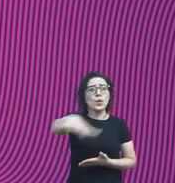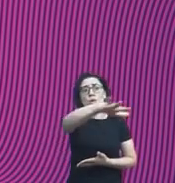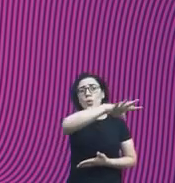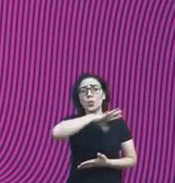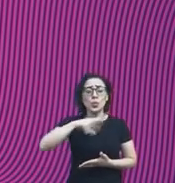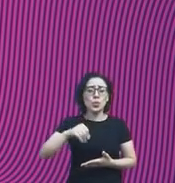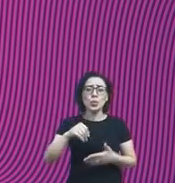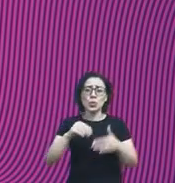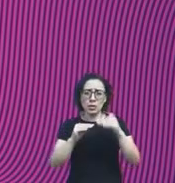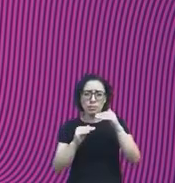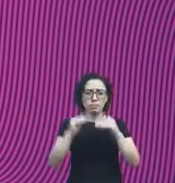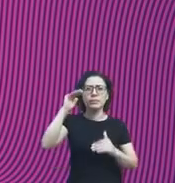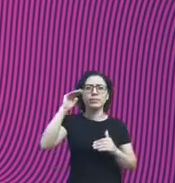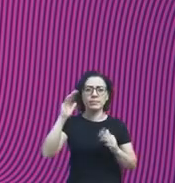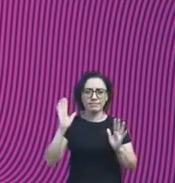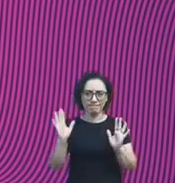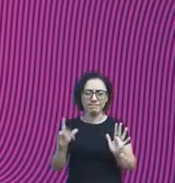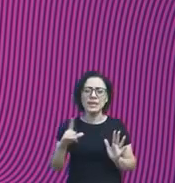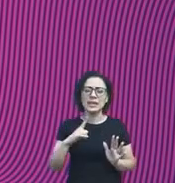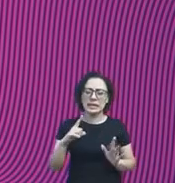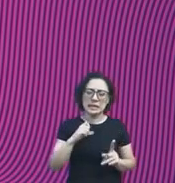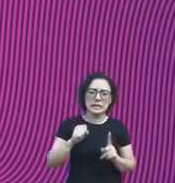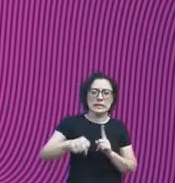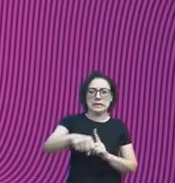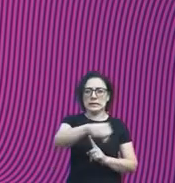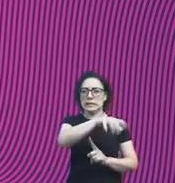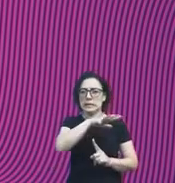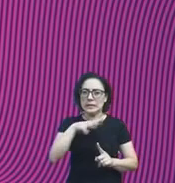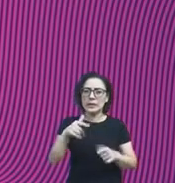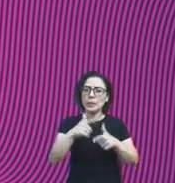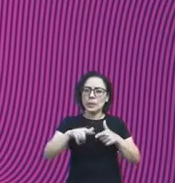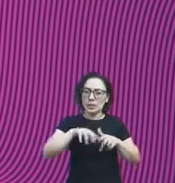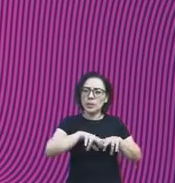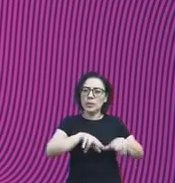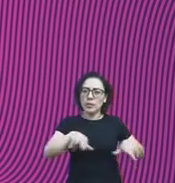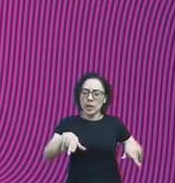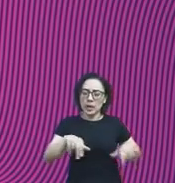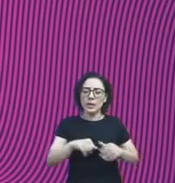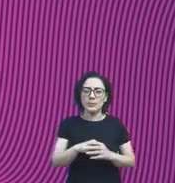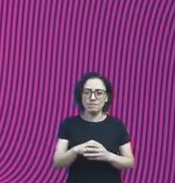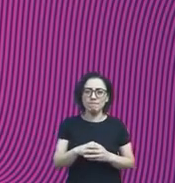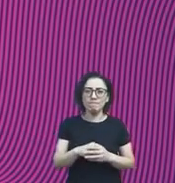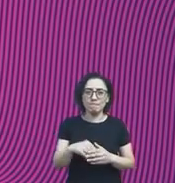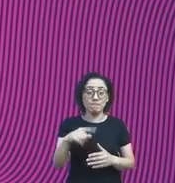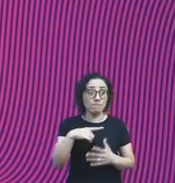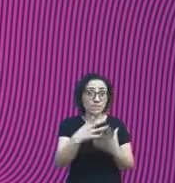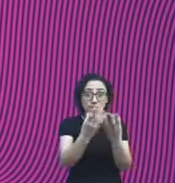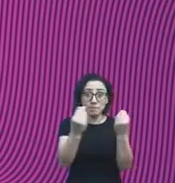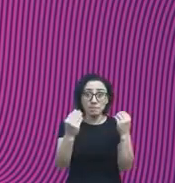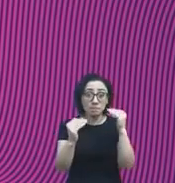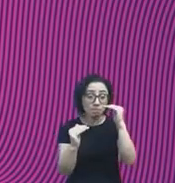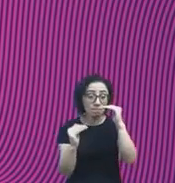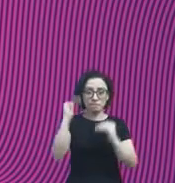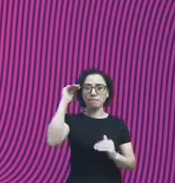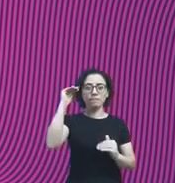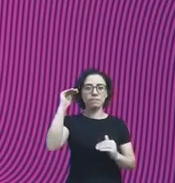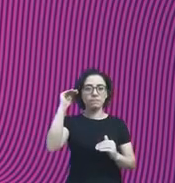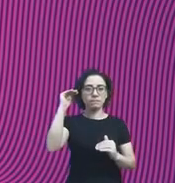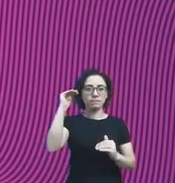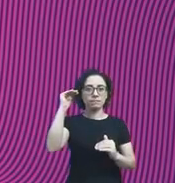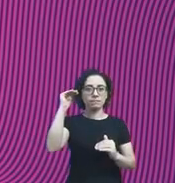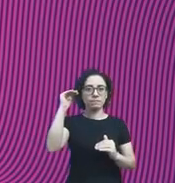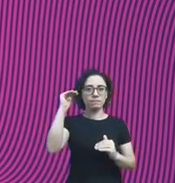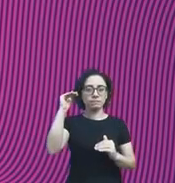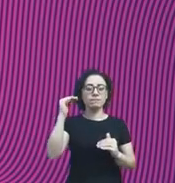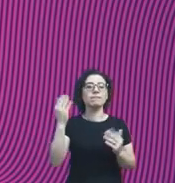na desigualdade em que se vive. E é preciso lembrar disto sempre, até porque a pandemia reforçou